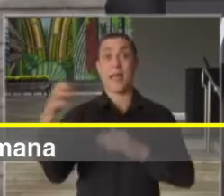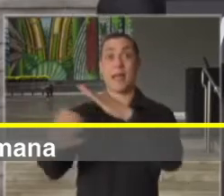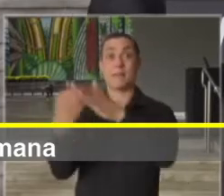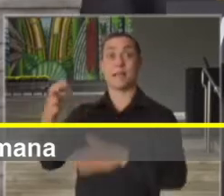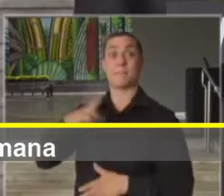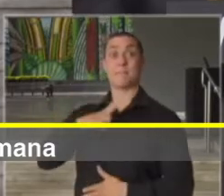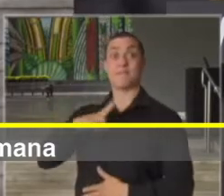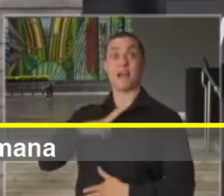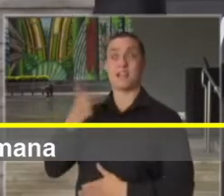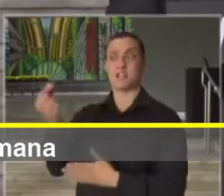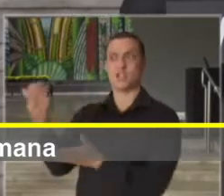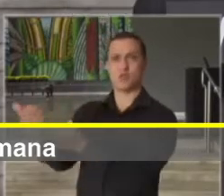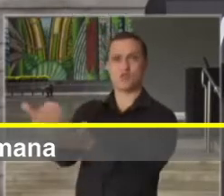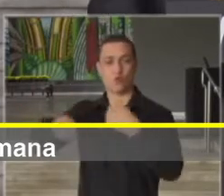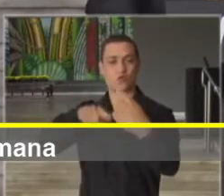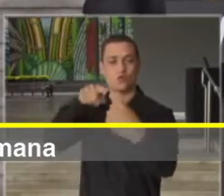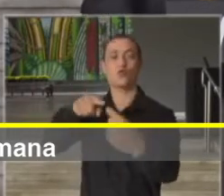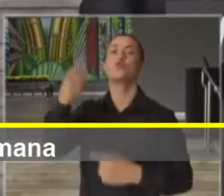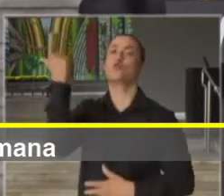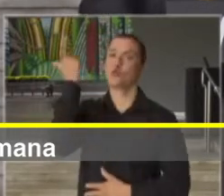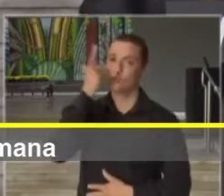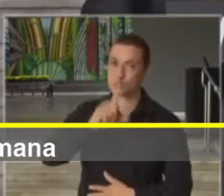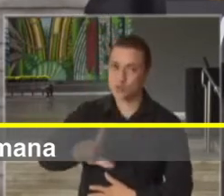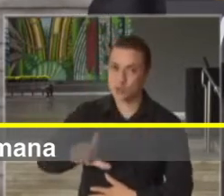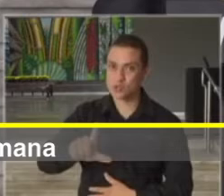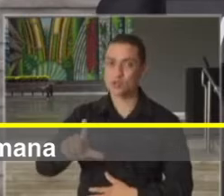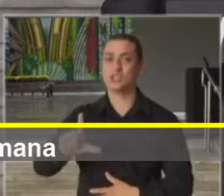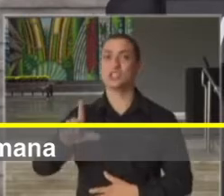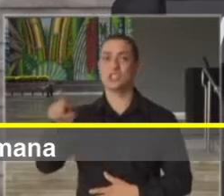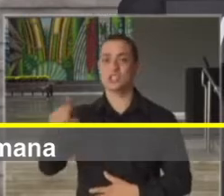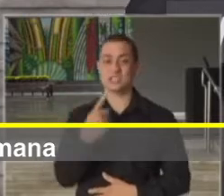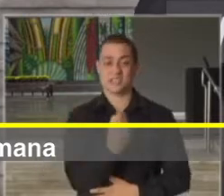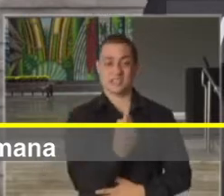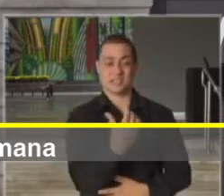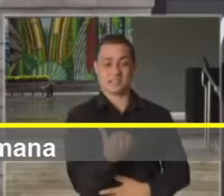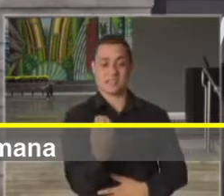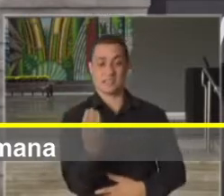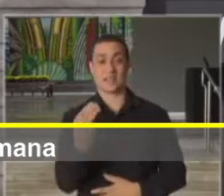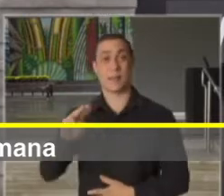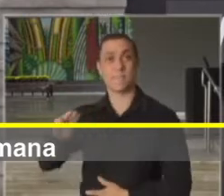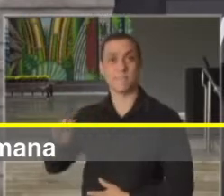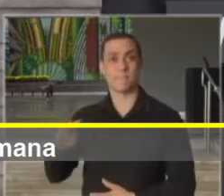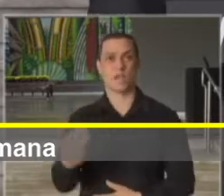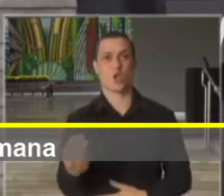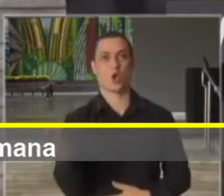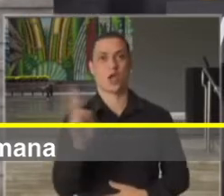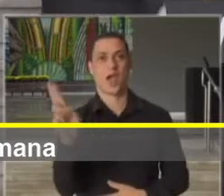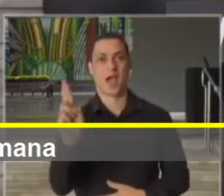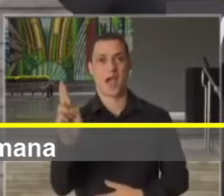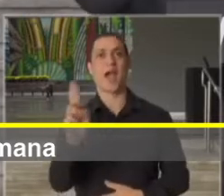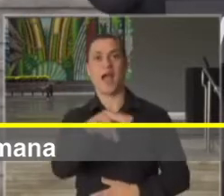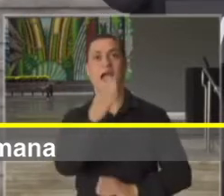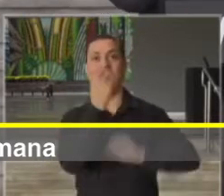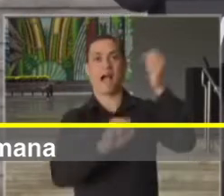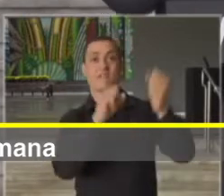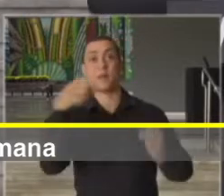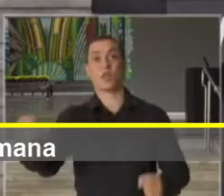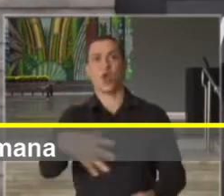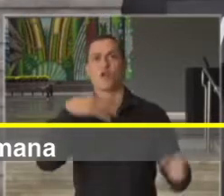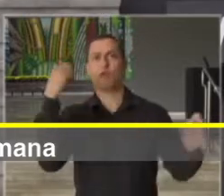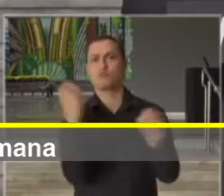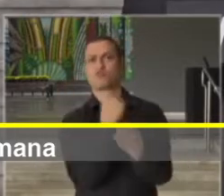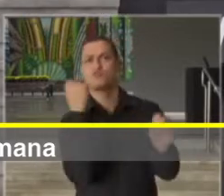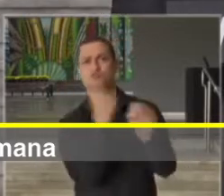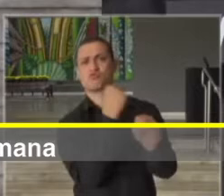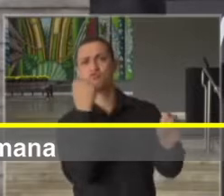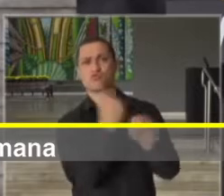de internação em leitos públicos e privados. Todos os setores poderão funcionar neste final de semana nas regiões que